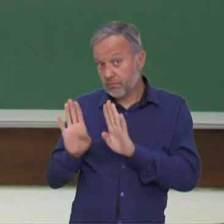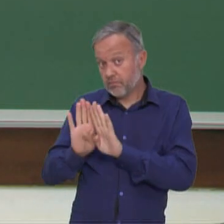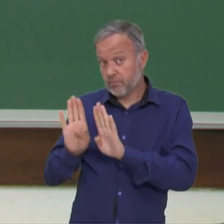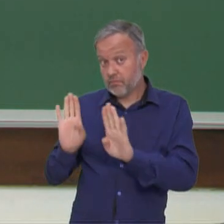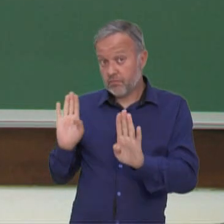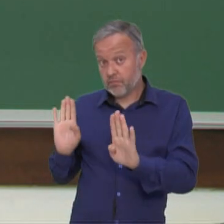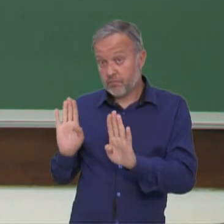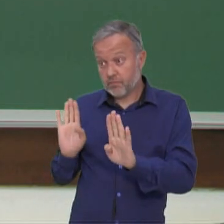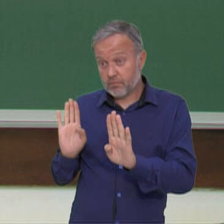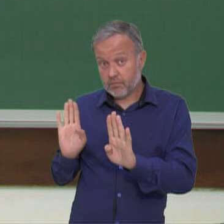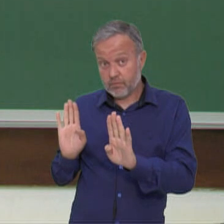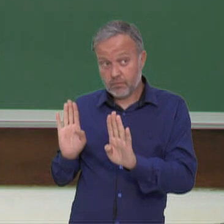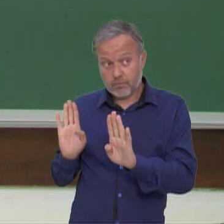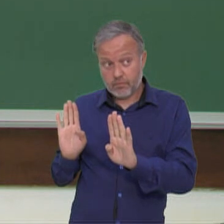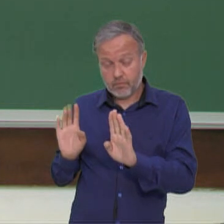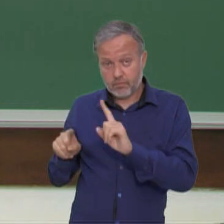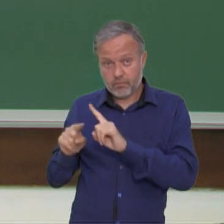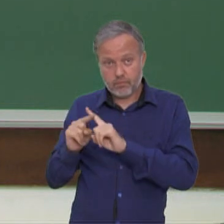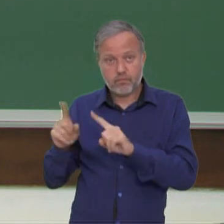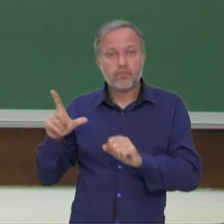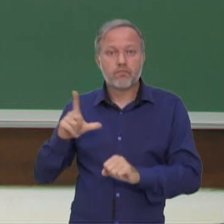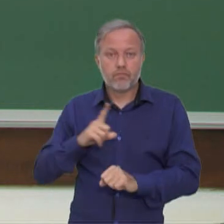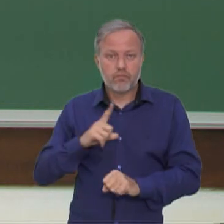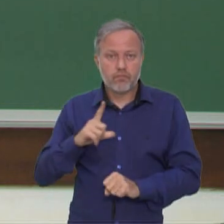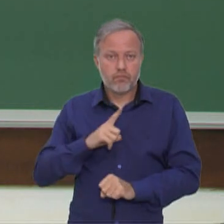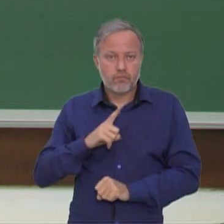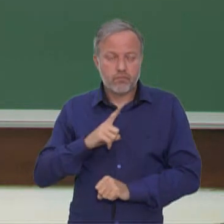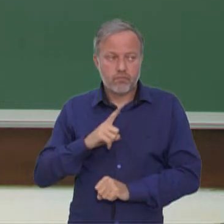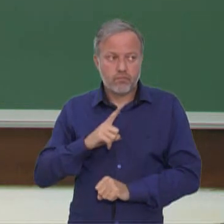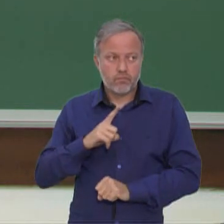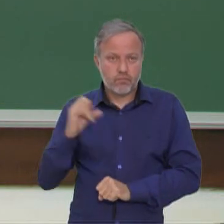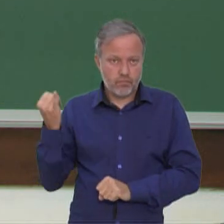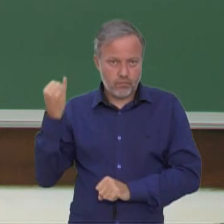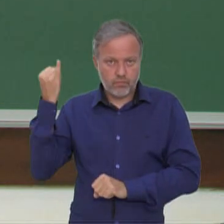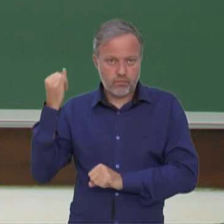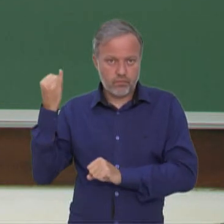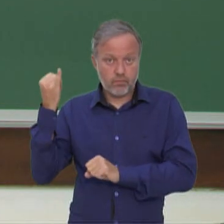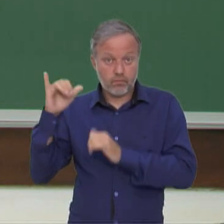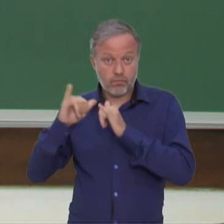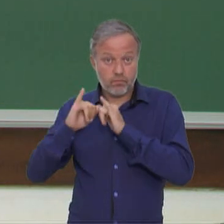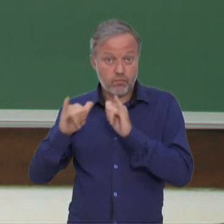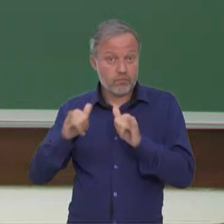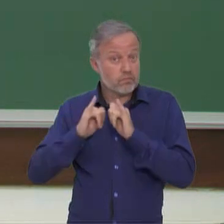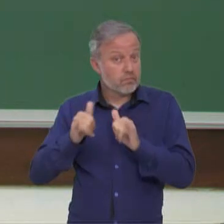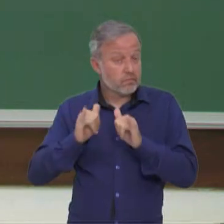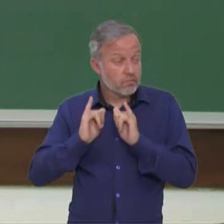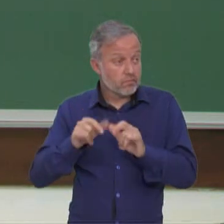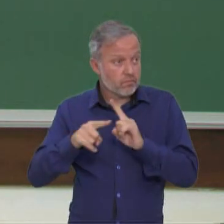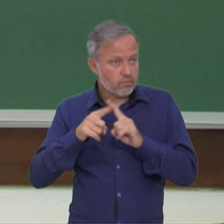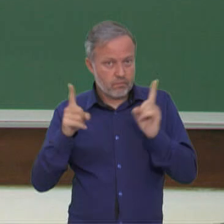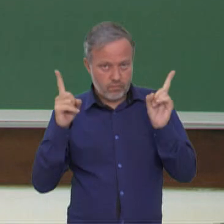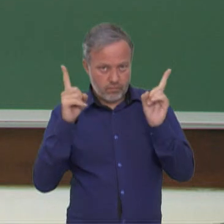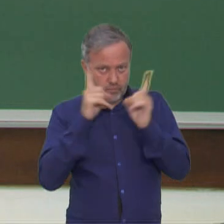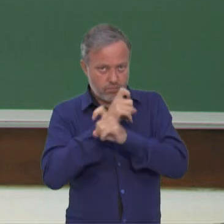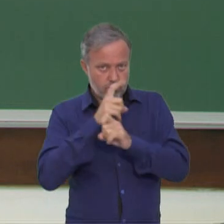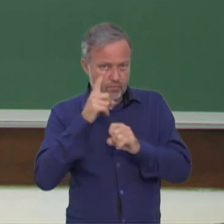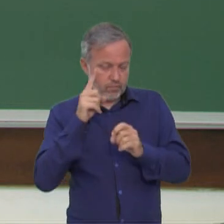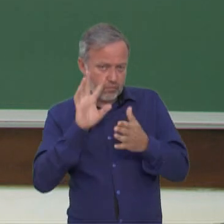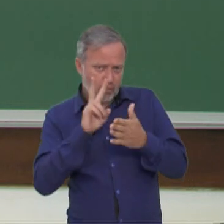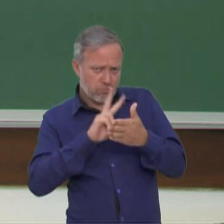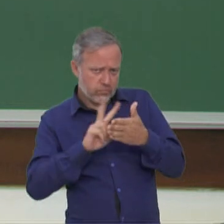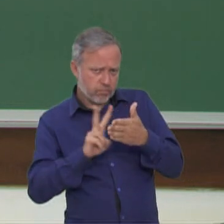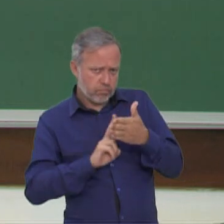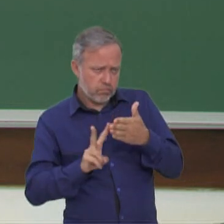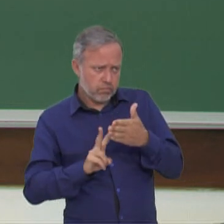seja o que Deus quiser, né? Que tenha lá as principais informações. É claro que é difícil a gente saber ali com exatidão